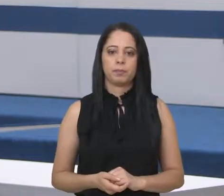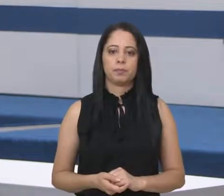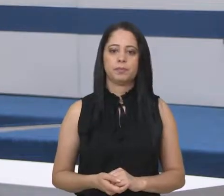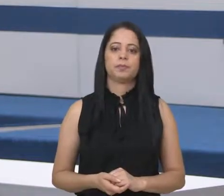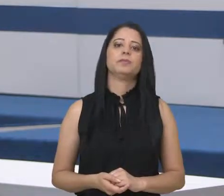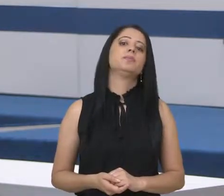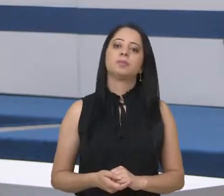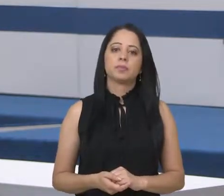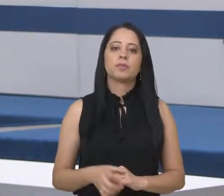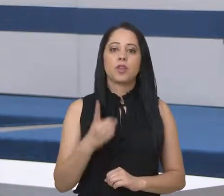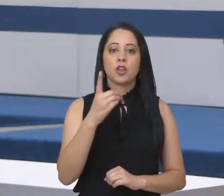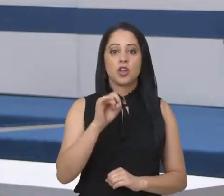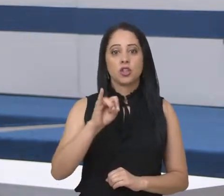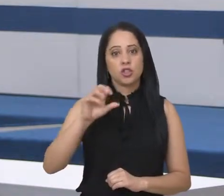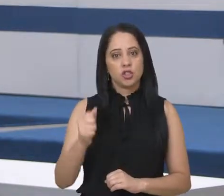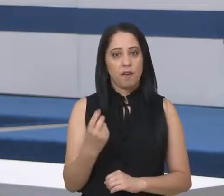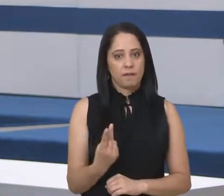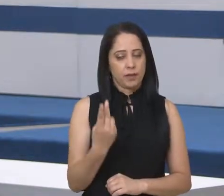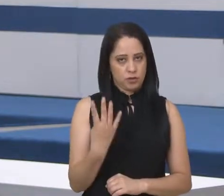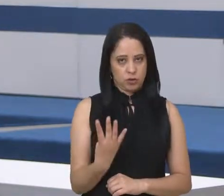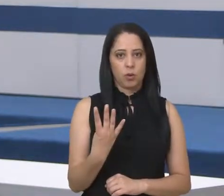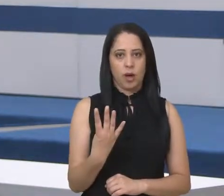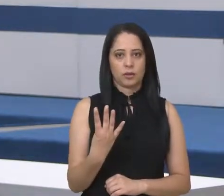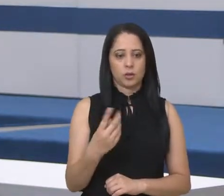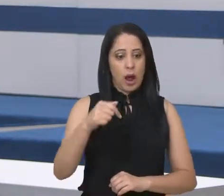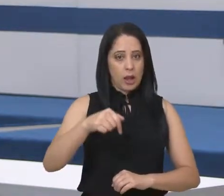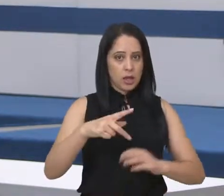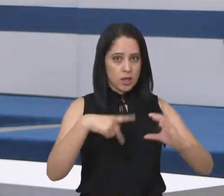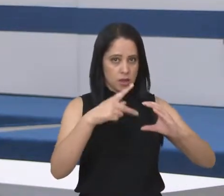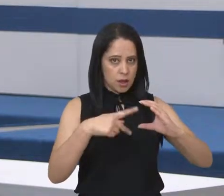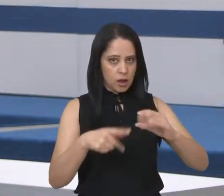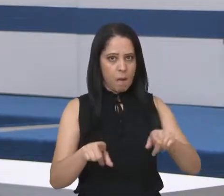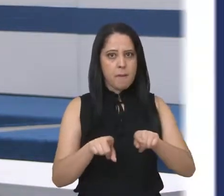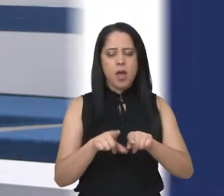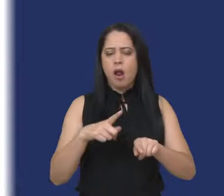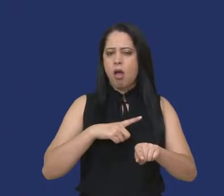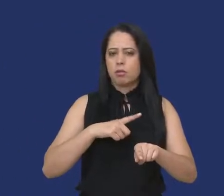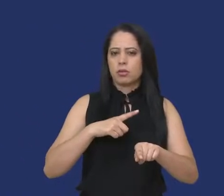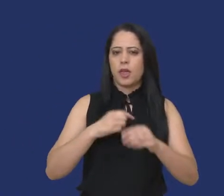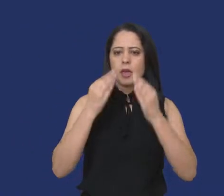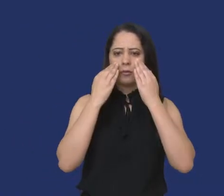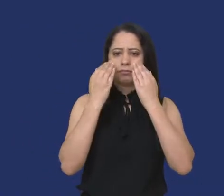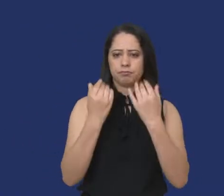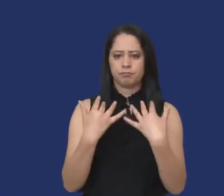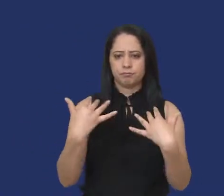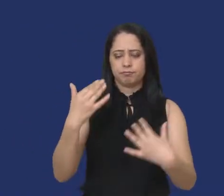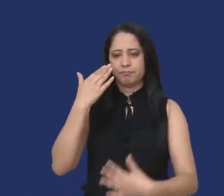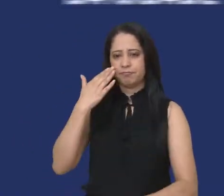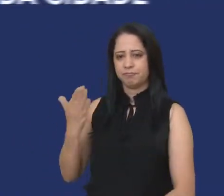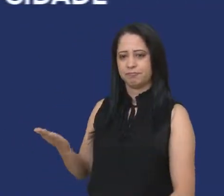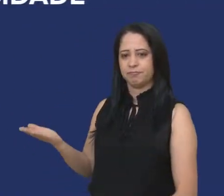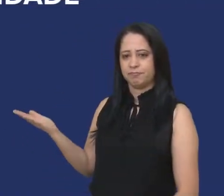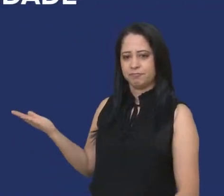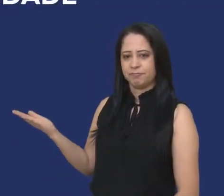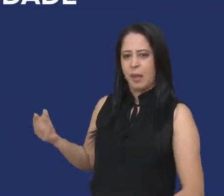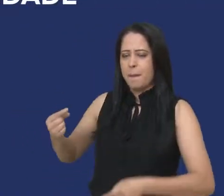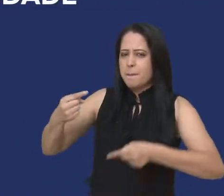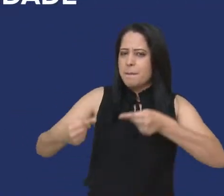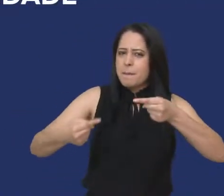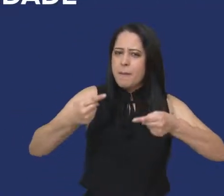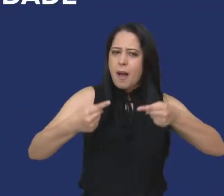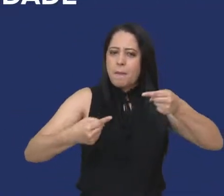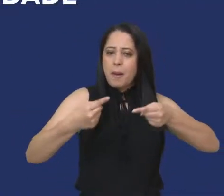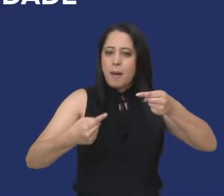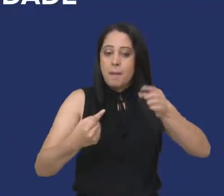No próximo dia 24 de outubro, a Câmara de São José dos Campos vai realizar uma audiência pública para debater o orçamento